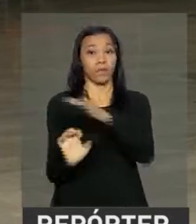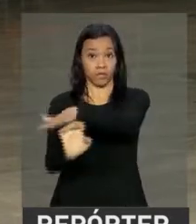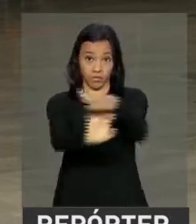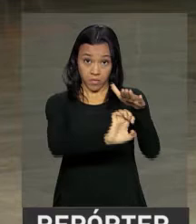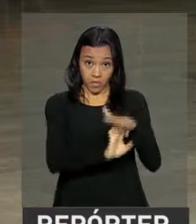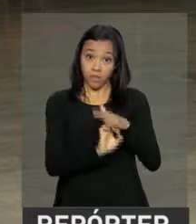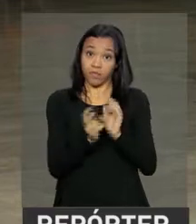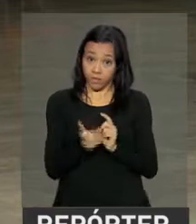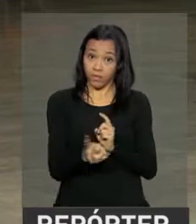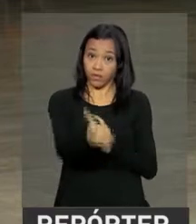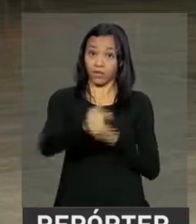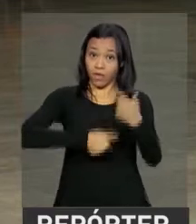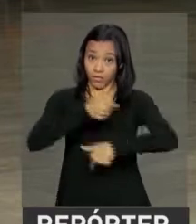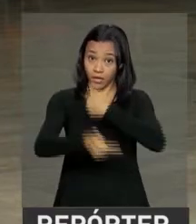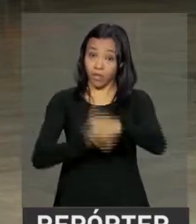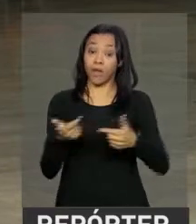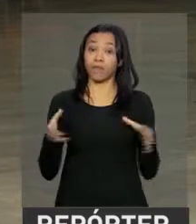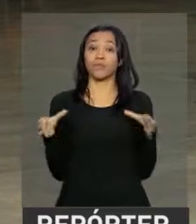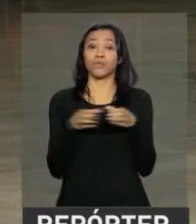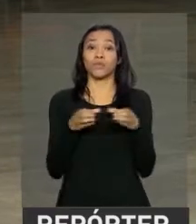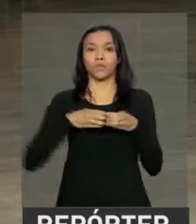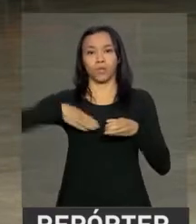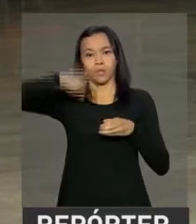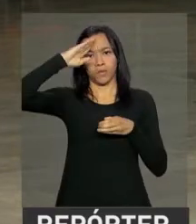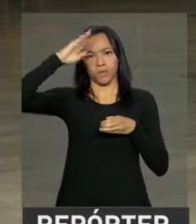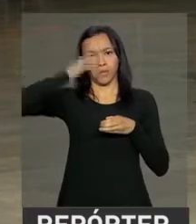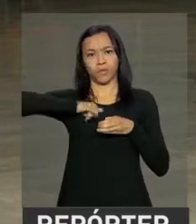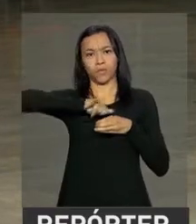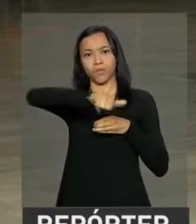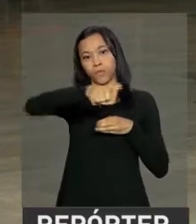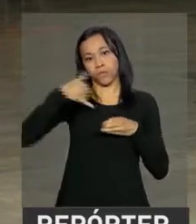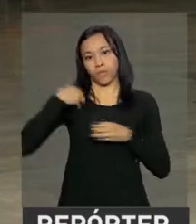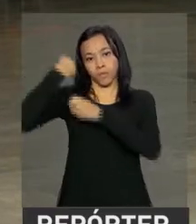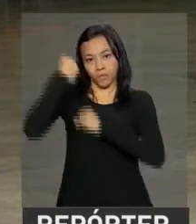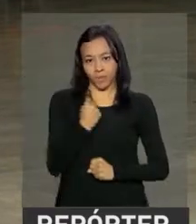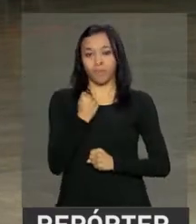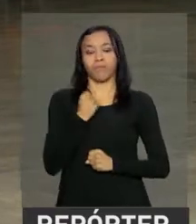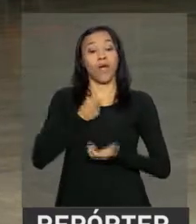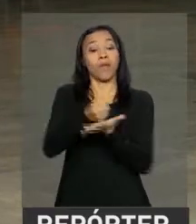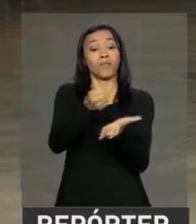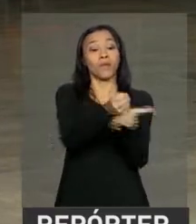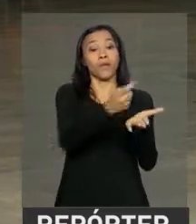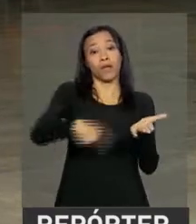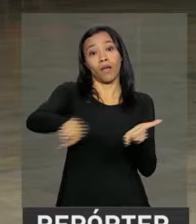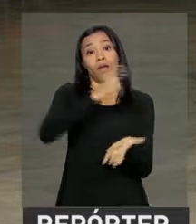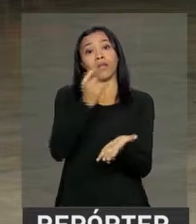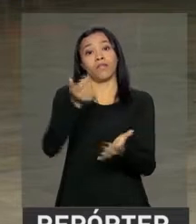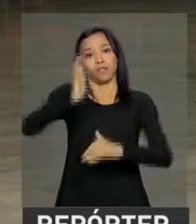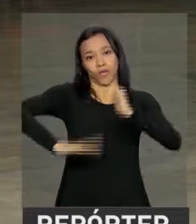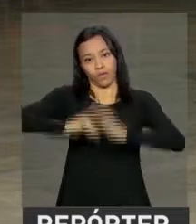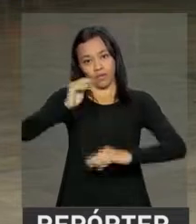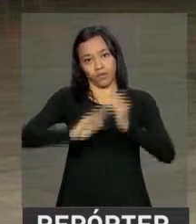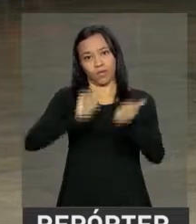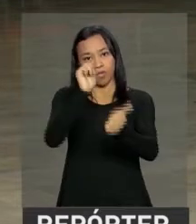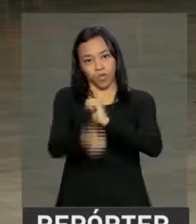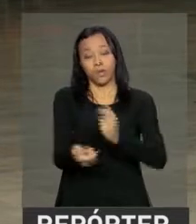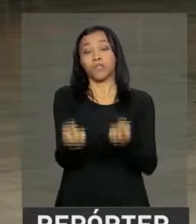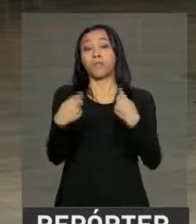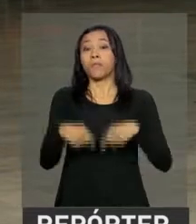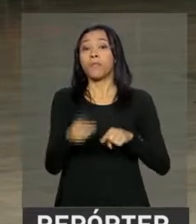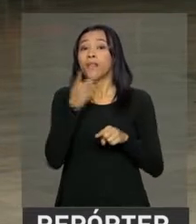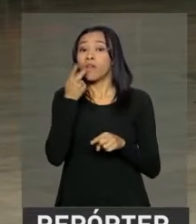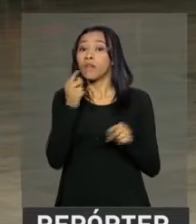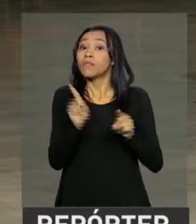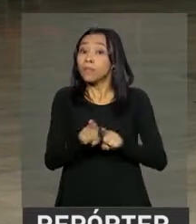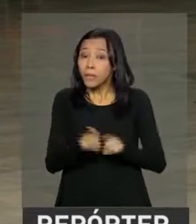continuar o trabalho das Forças Armadas para apoiar os esportistas brasileiros. Michel Temer afirma ainda que agora